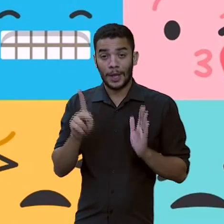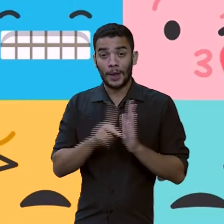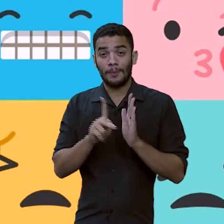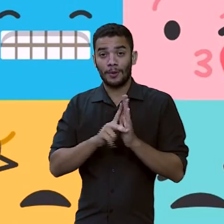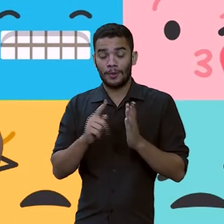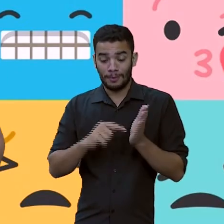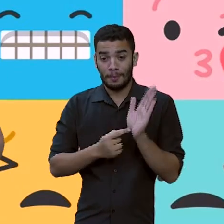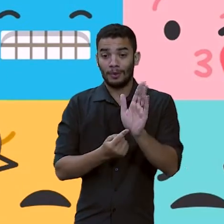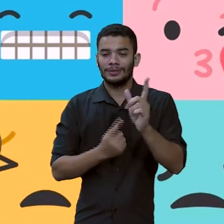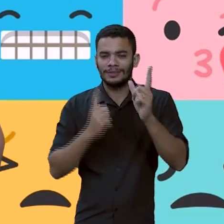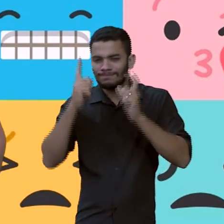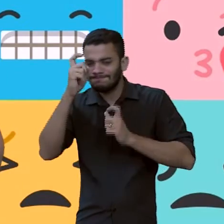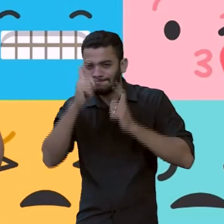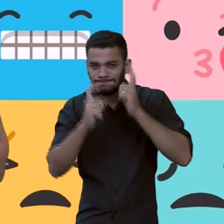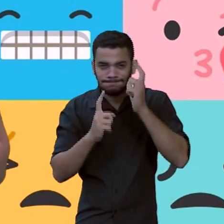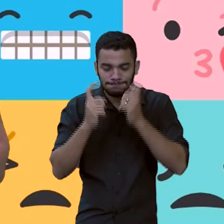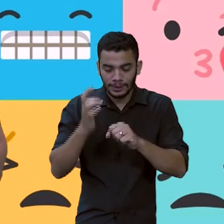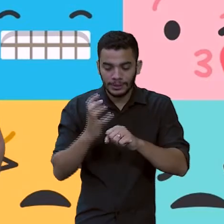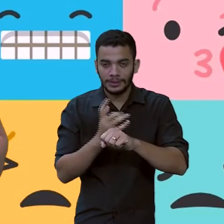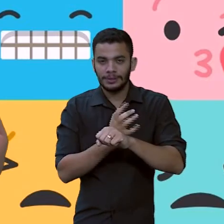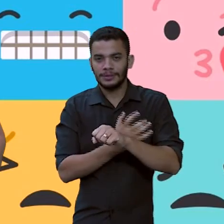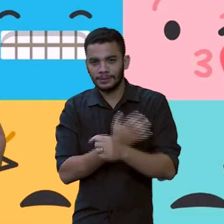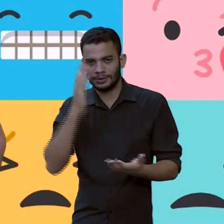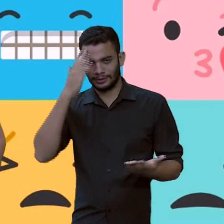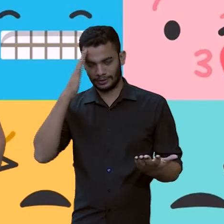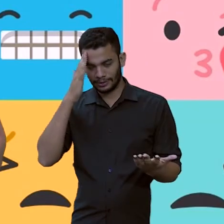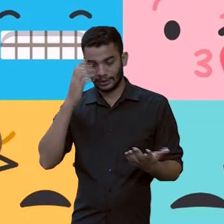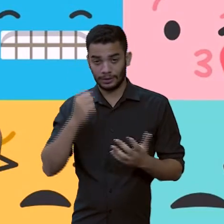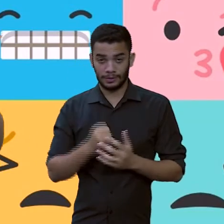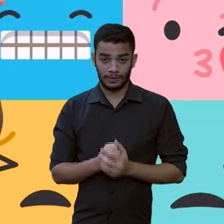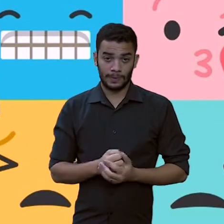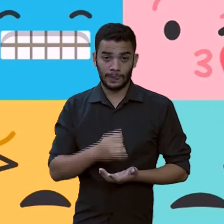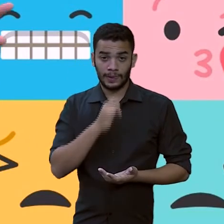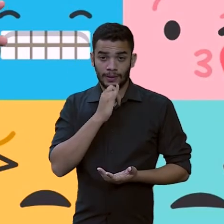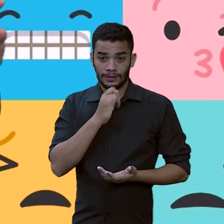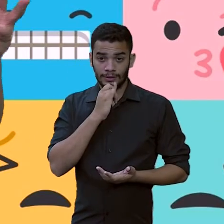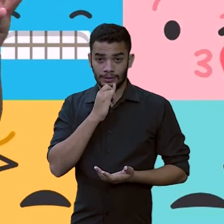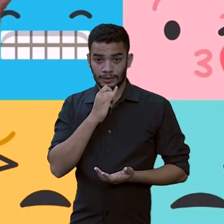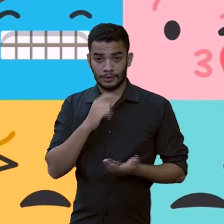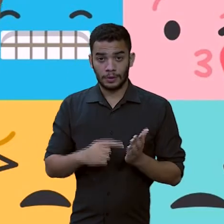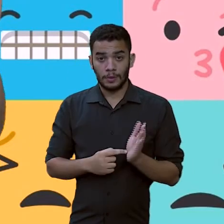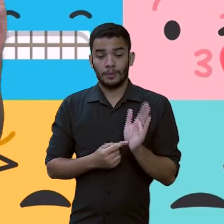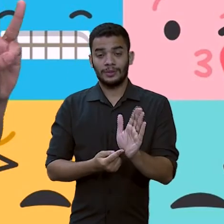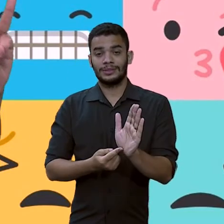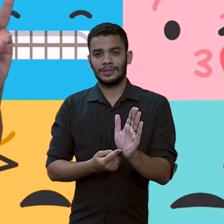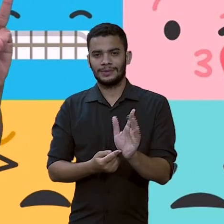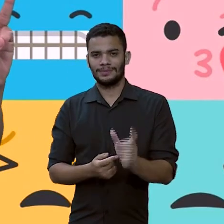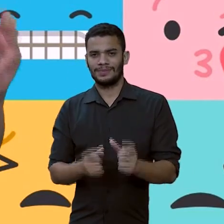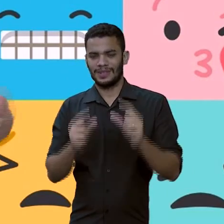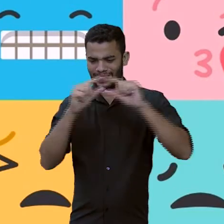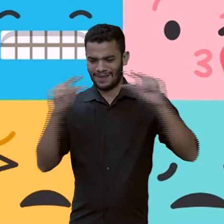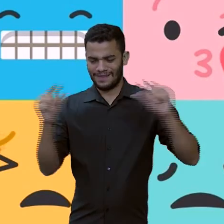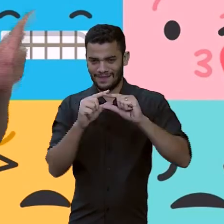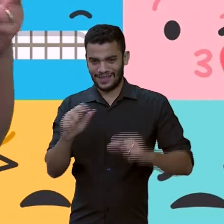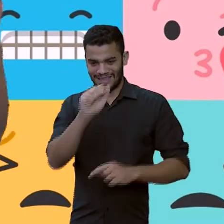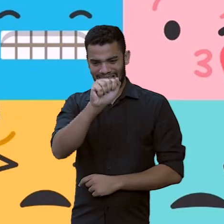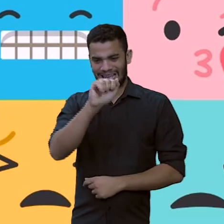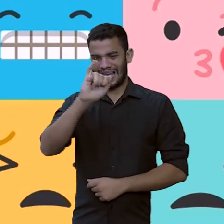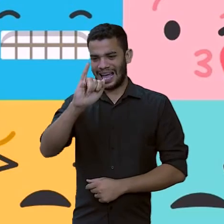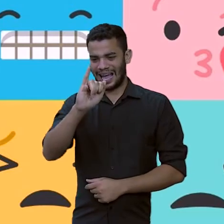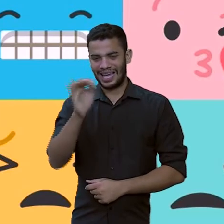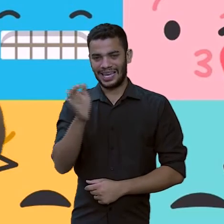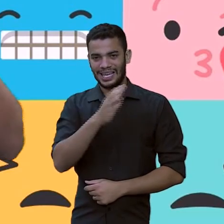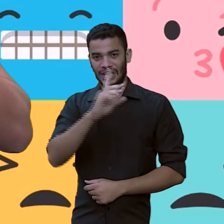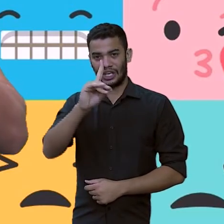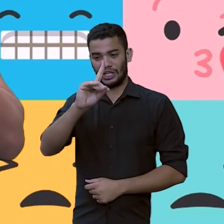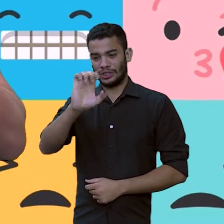mais palavras que desempenham o papel da interjeição. Vamos exemplificar? Ai de mim, 3 palavras.